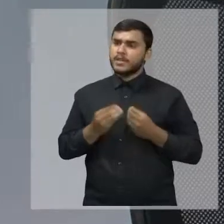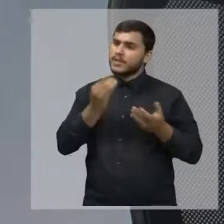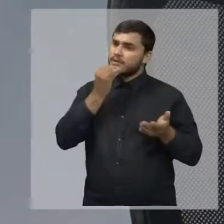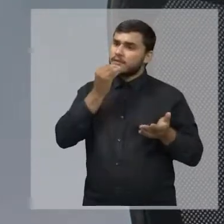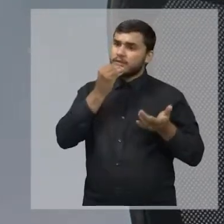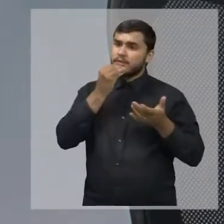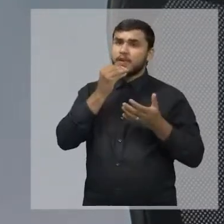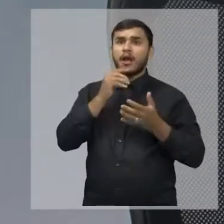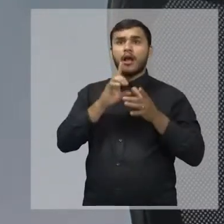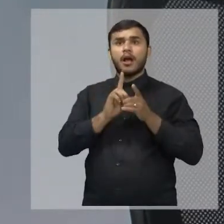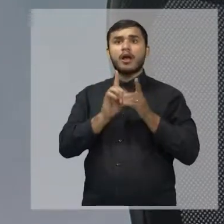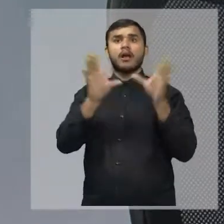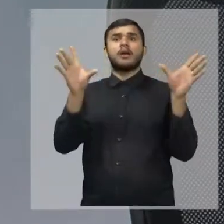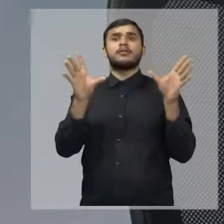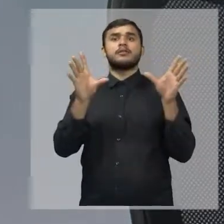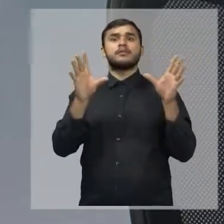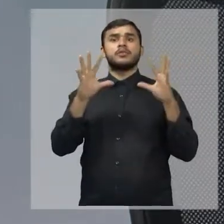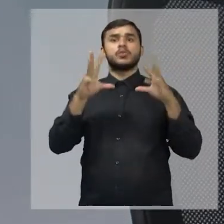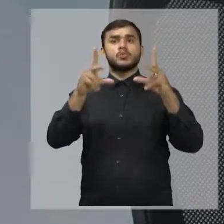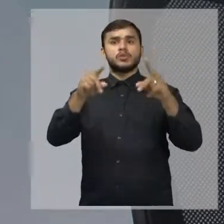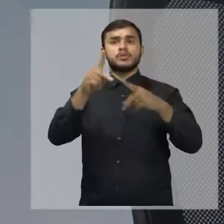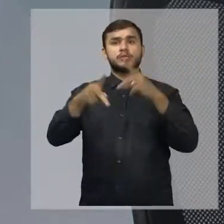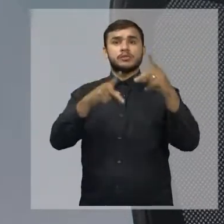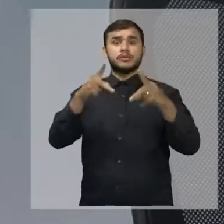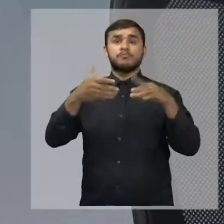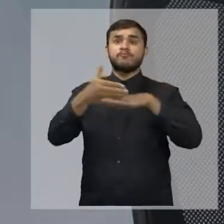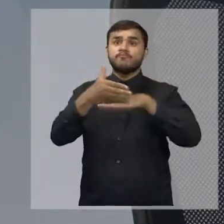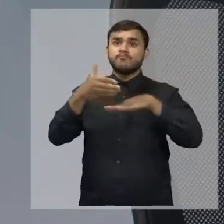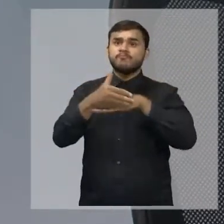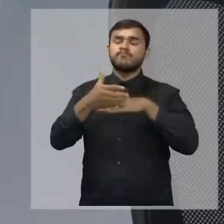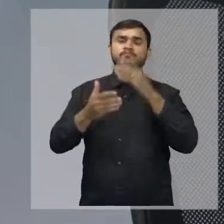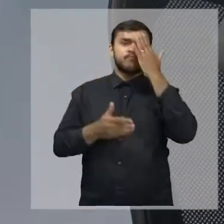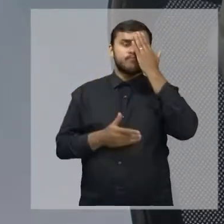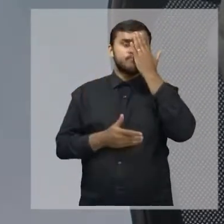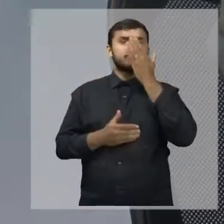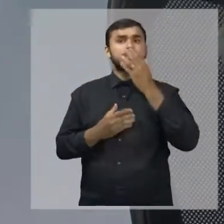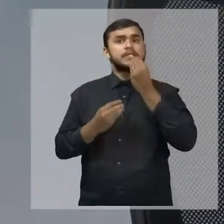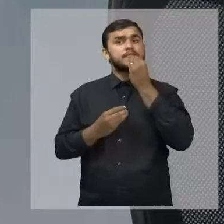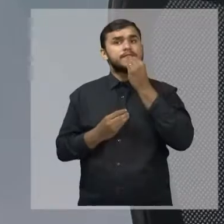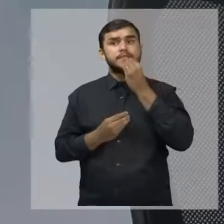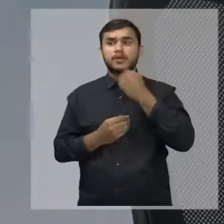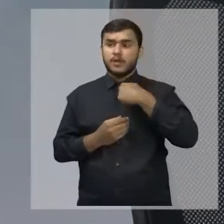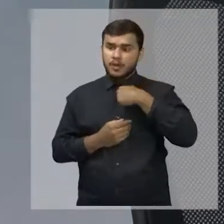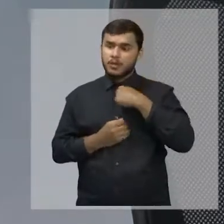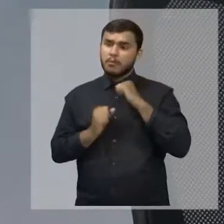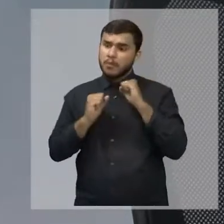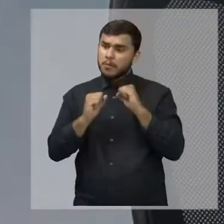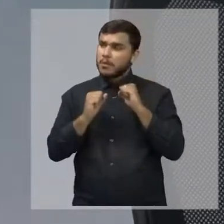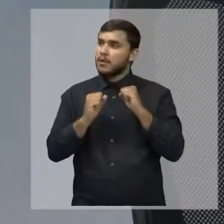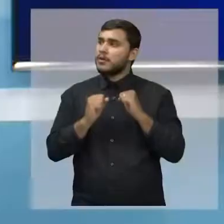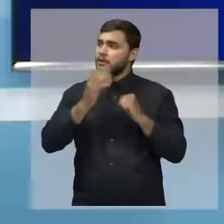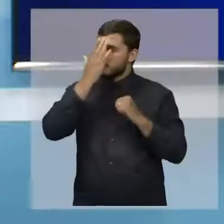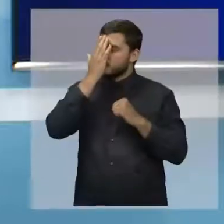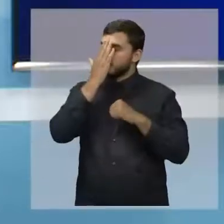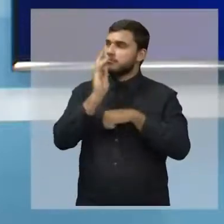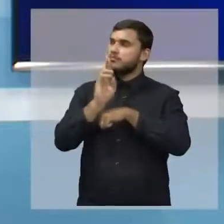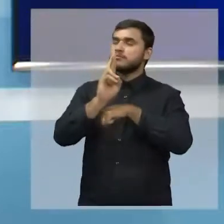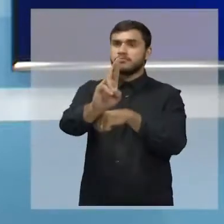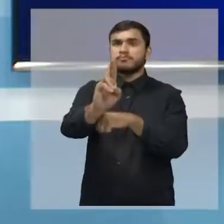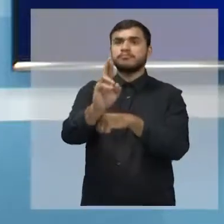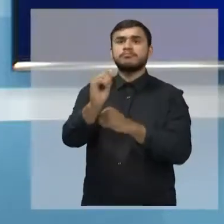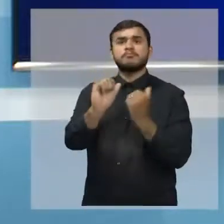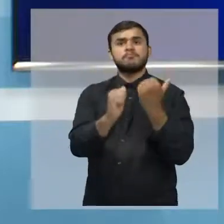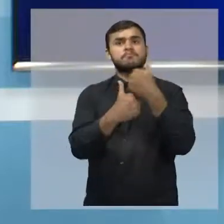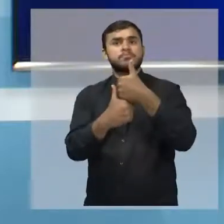na participação popular, quando a gente já pode pensar numa certa mistura, onde eu posso substituir o meu representante. Você imagina a